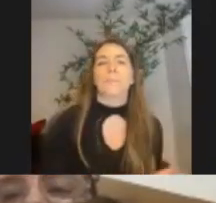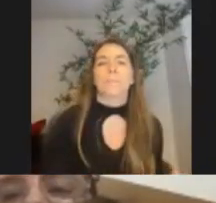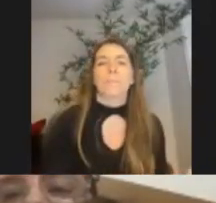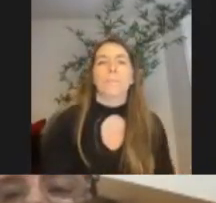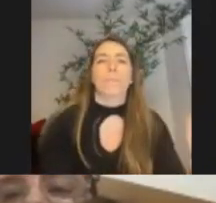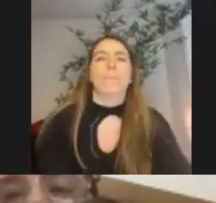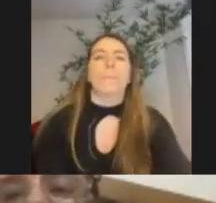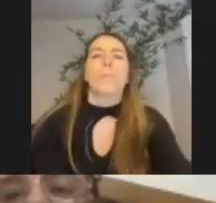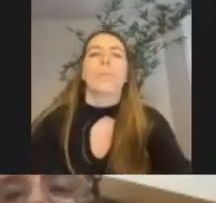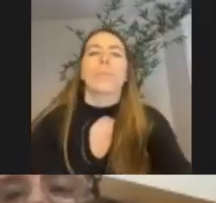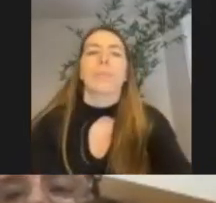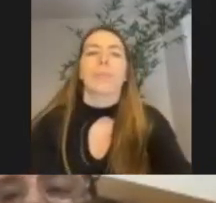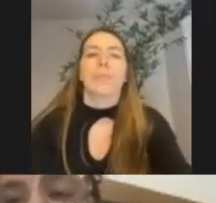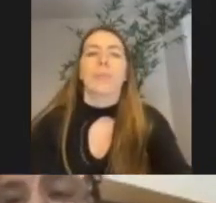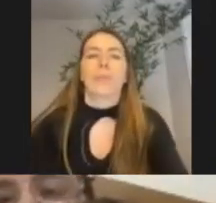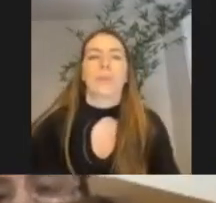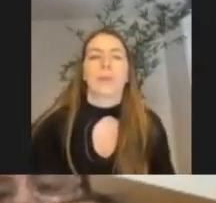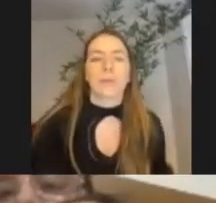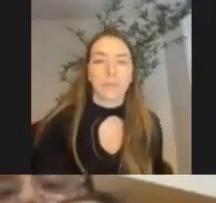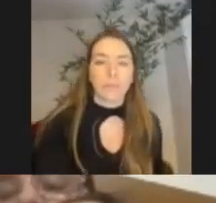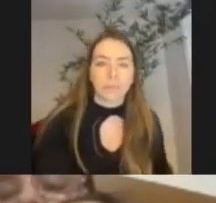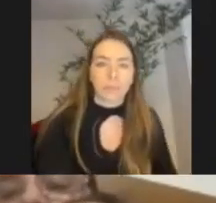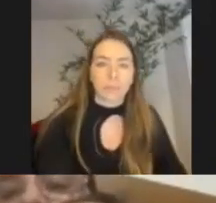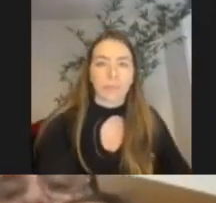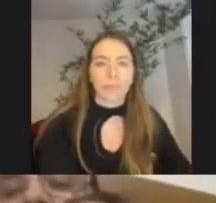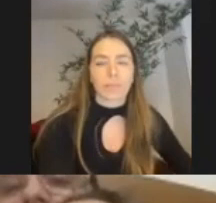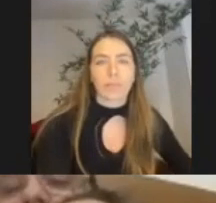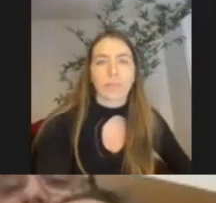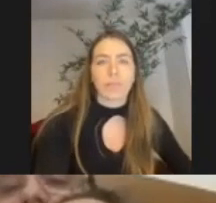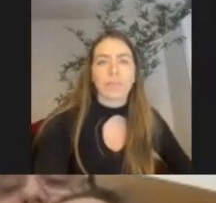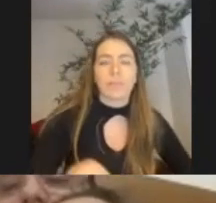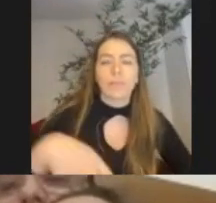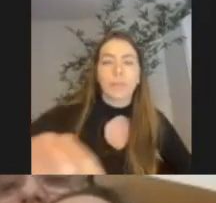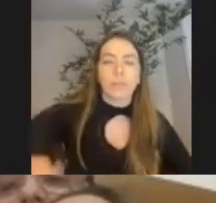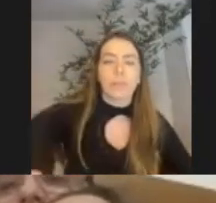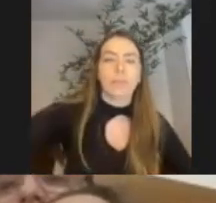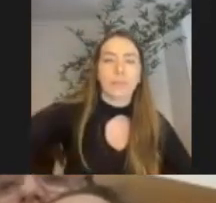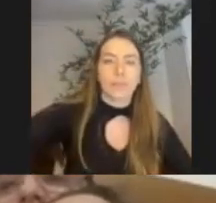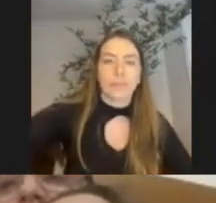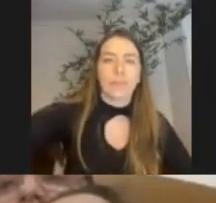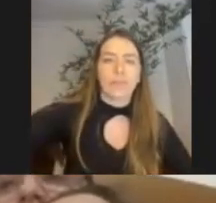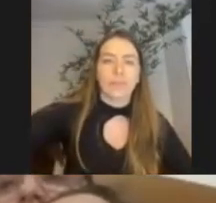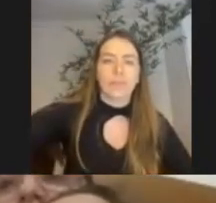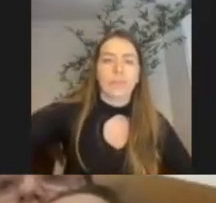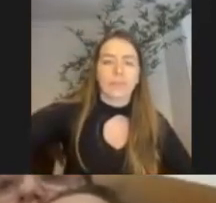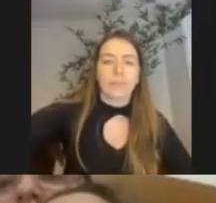Então, essa questão de precificação, a gente vai tentar falar um pouquinho